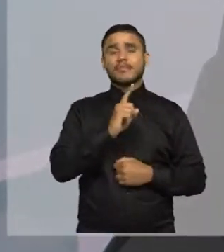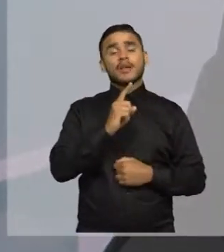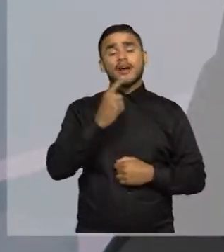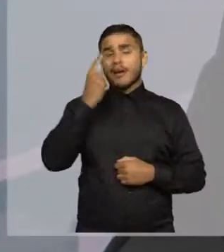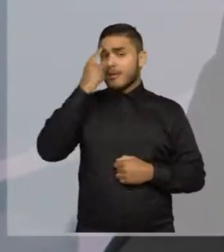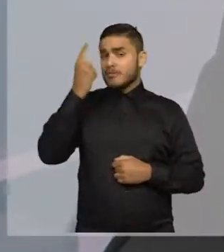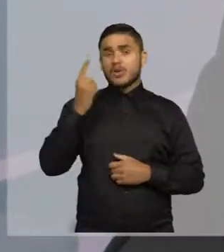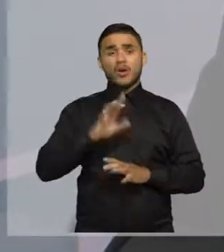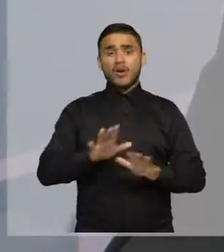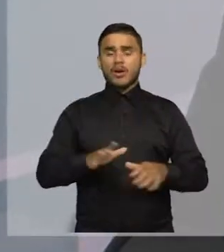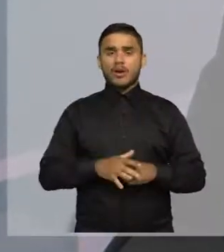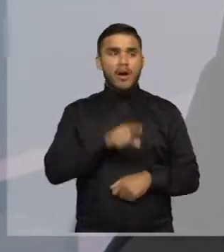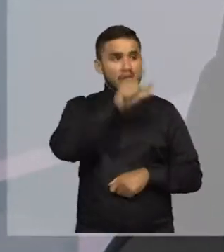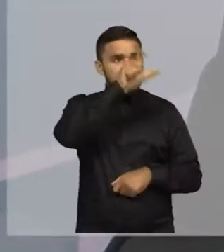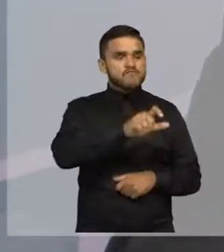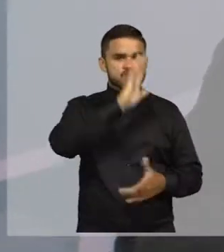PT